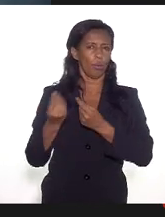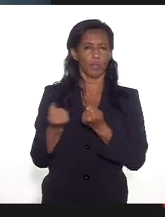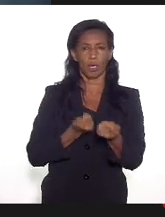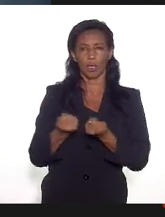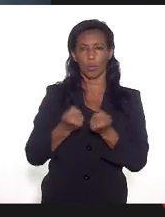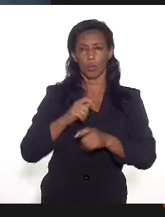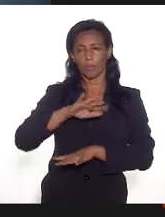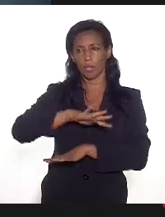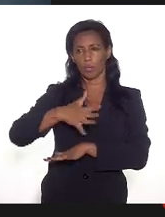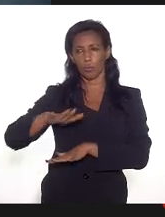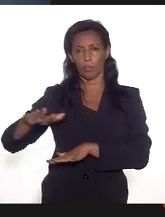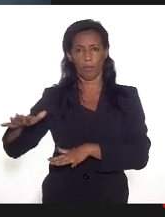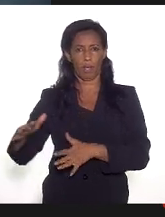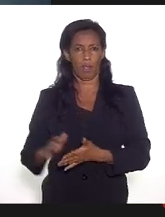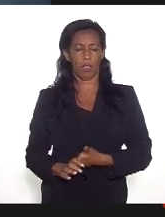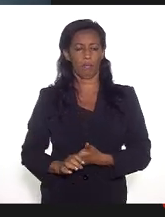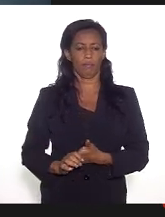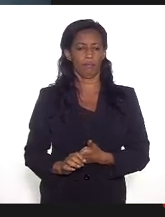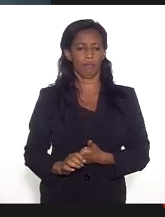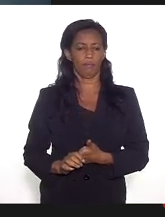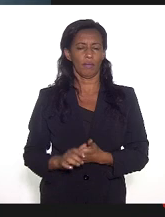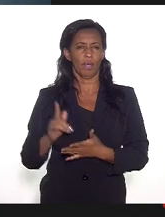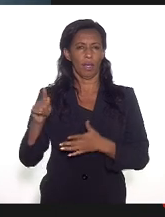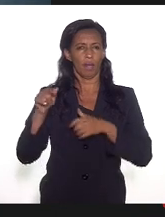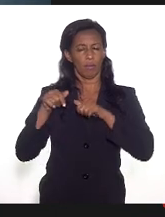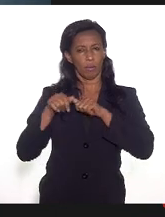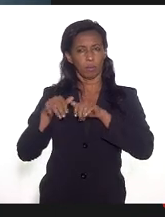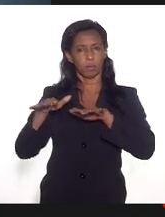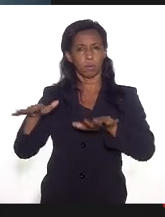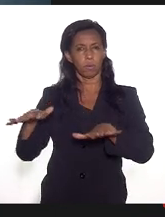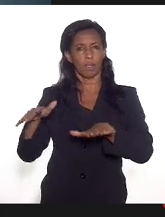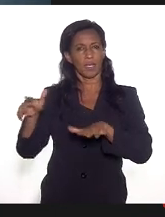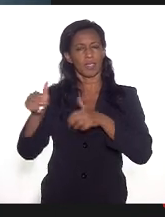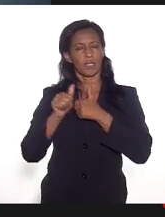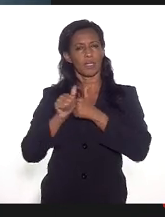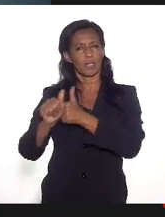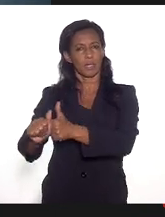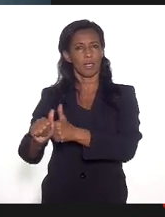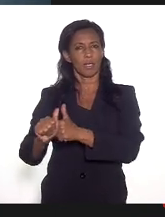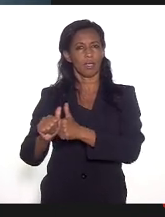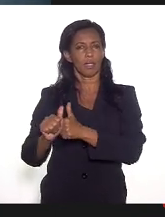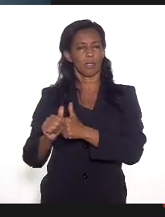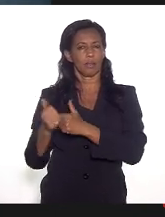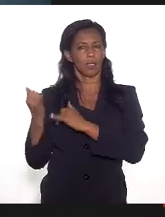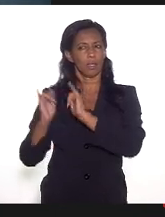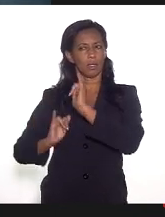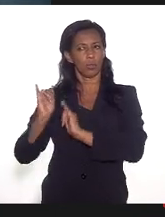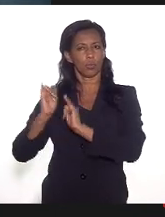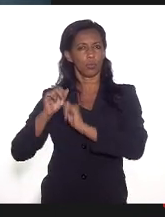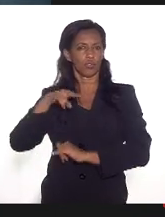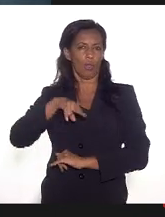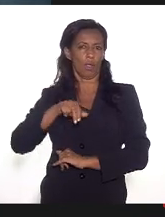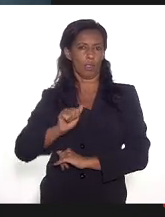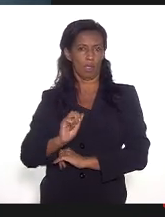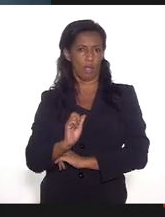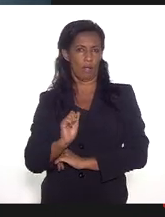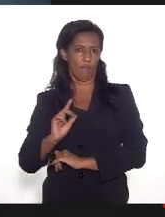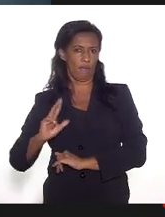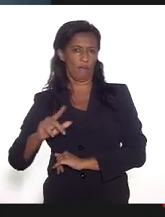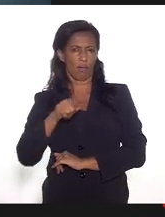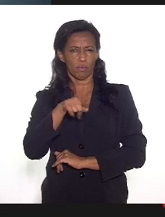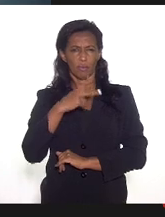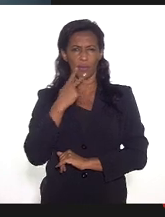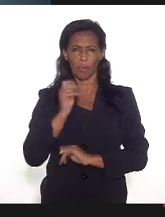economia do mar ela vai adensar esse segmento da indústria naval. E o senhor fez esse destaque muito bem